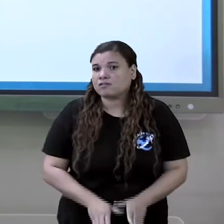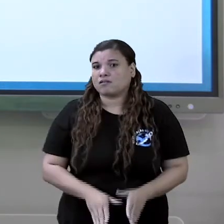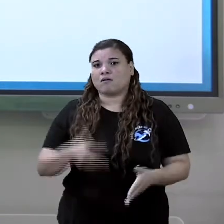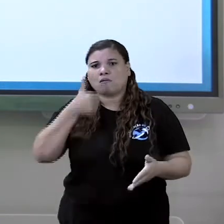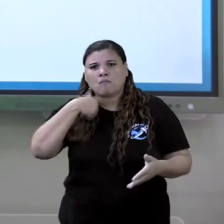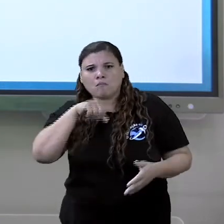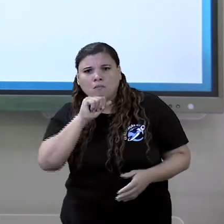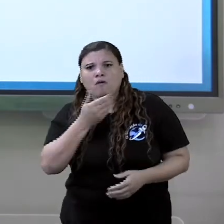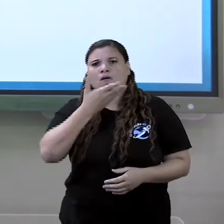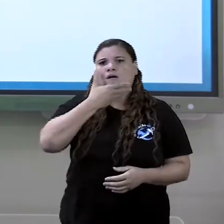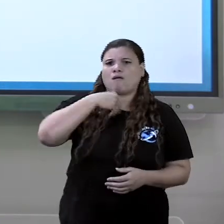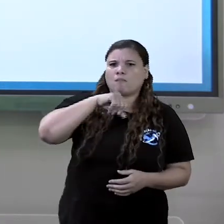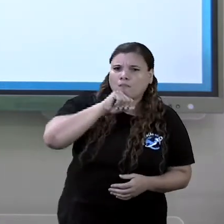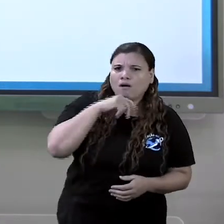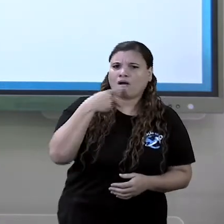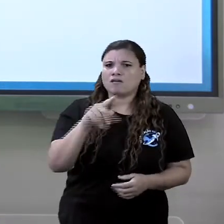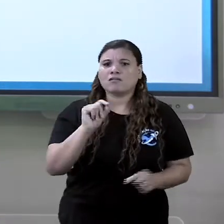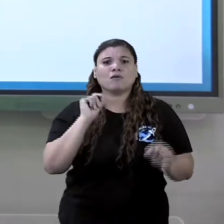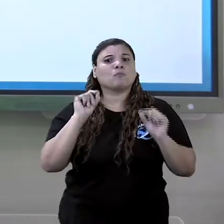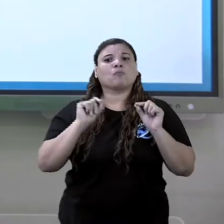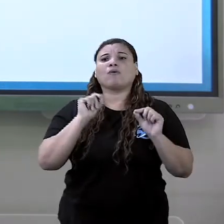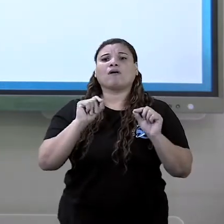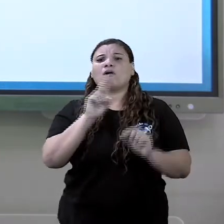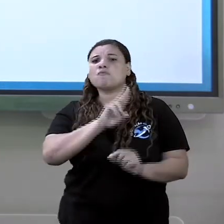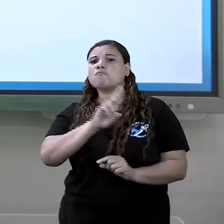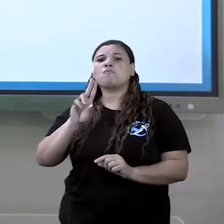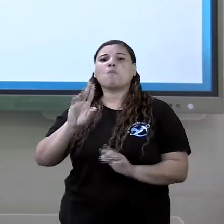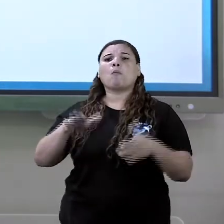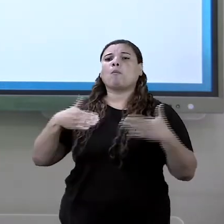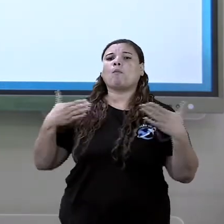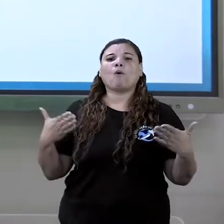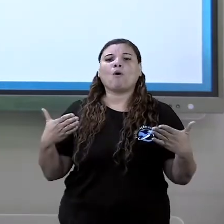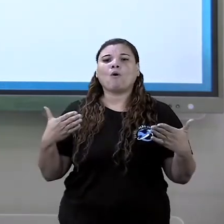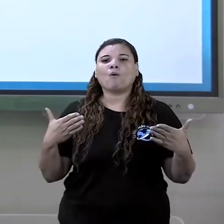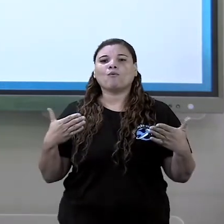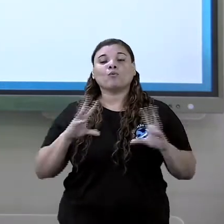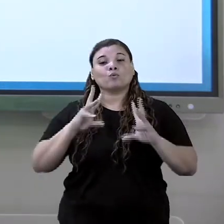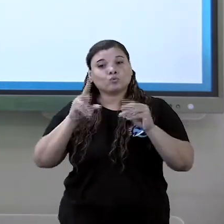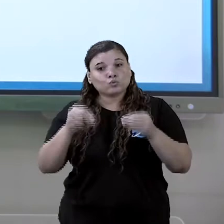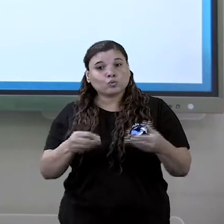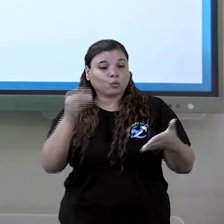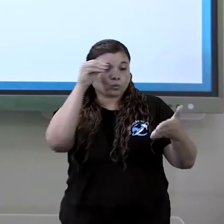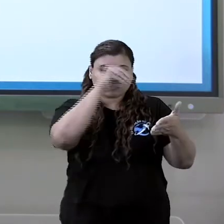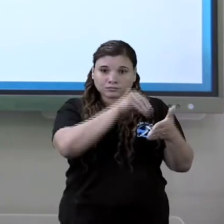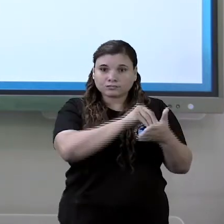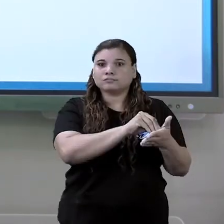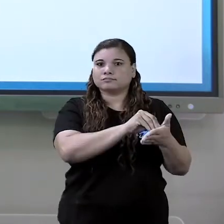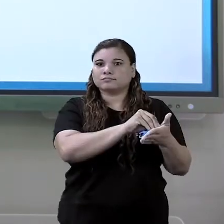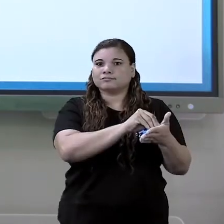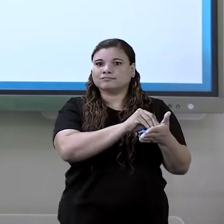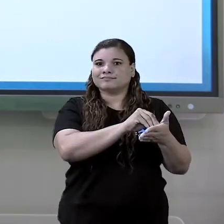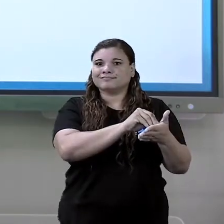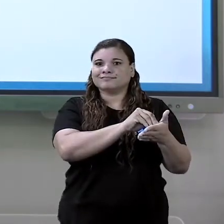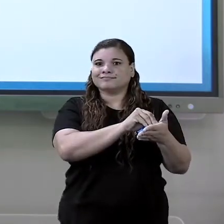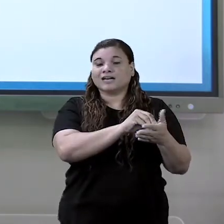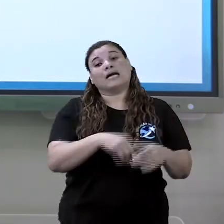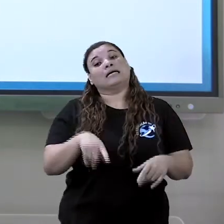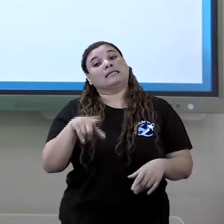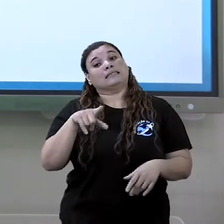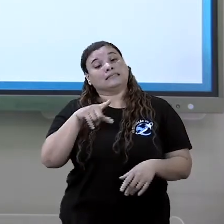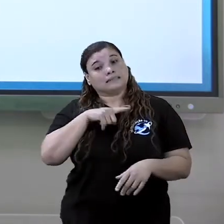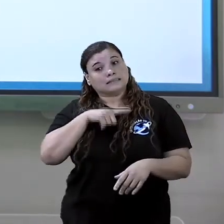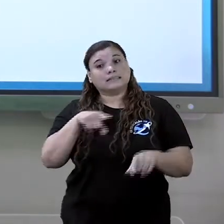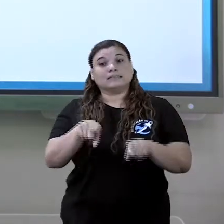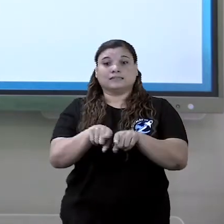sua mãe. É a sua fonte histórica. Olha, assim como a identidade, temos outras, como